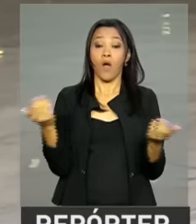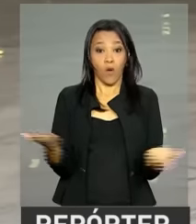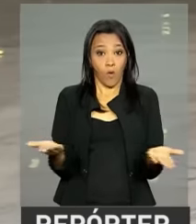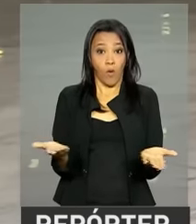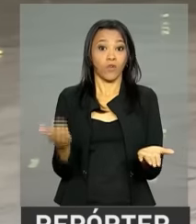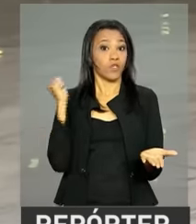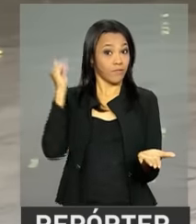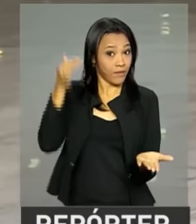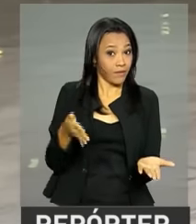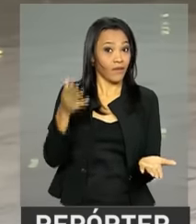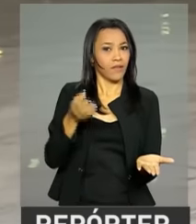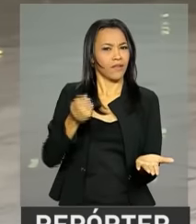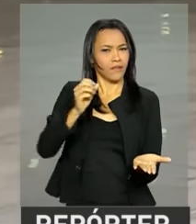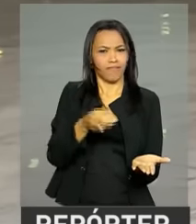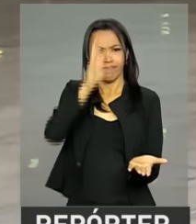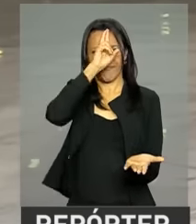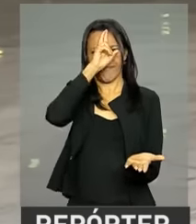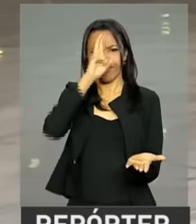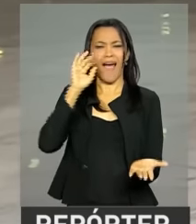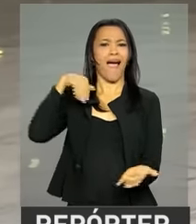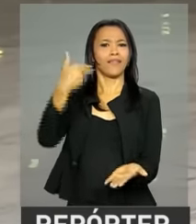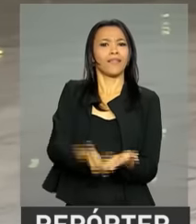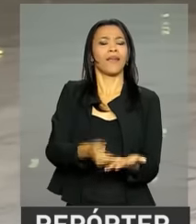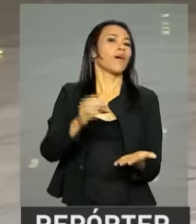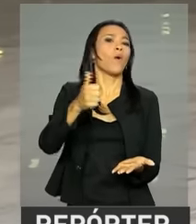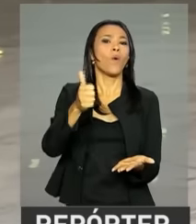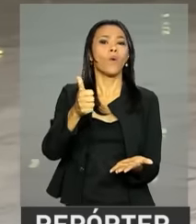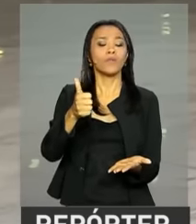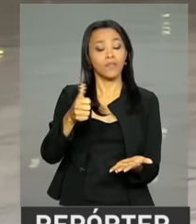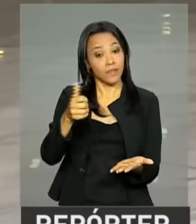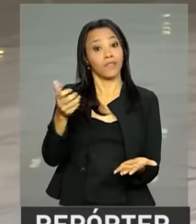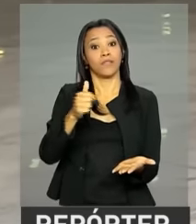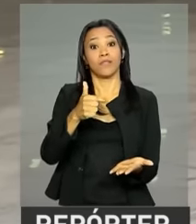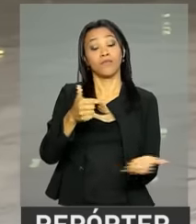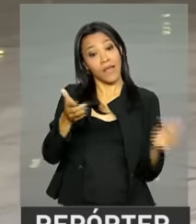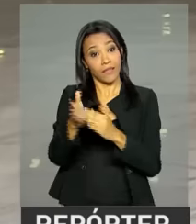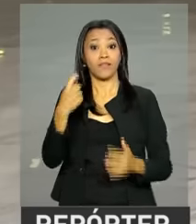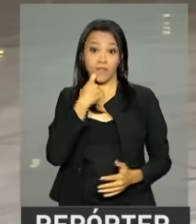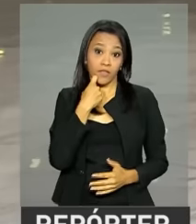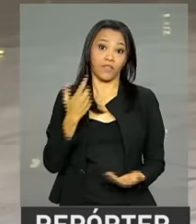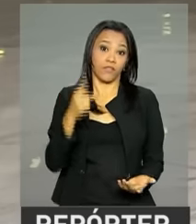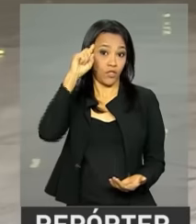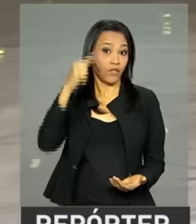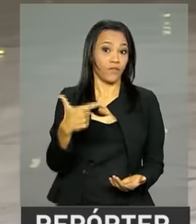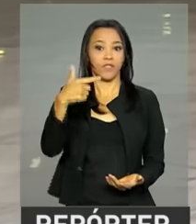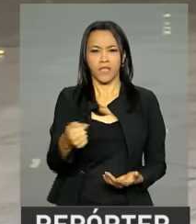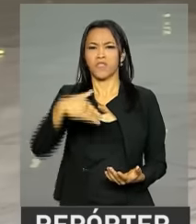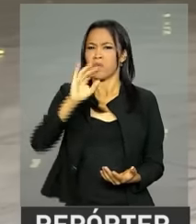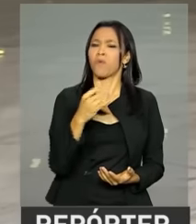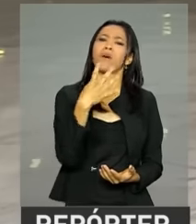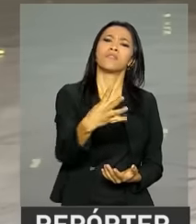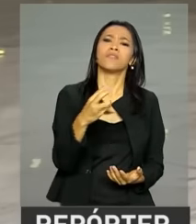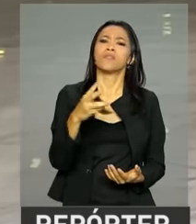hoje e vão até e vão até às 11:59 da noite de sexta-feira dia 27 são quase 240.000 vagas